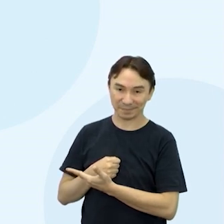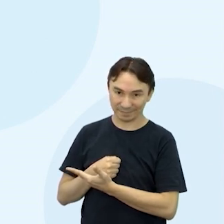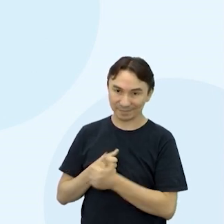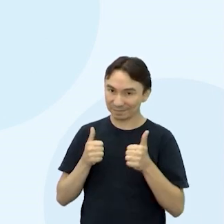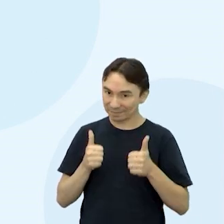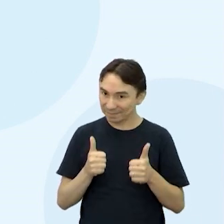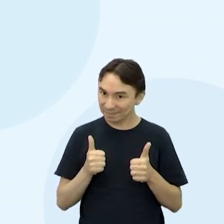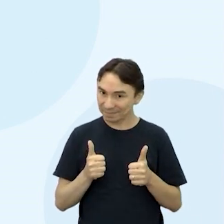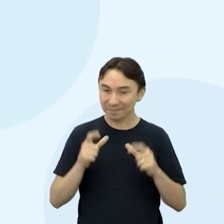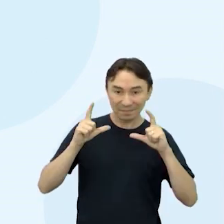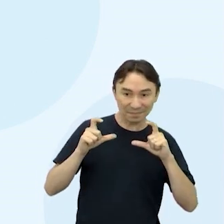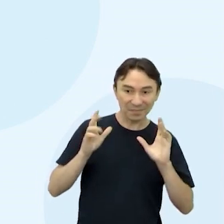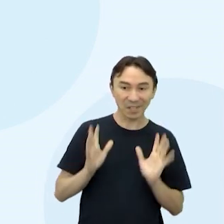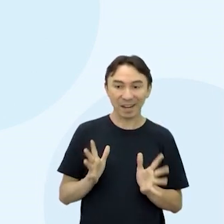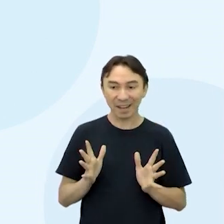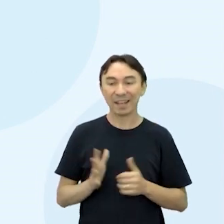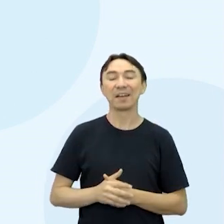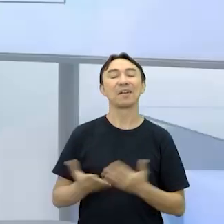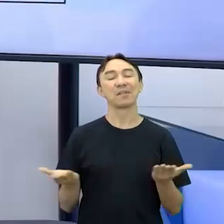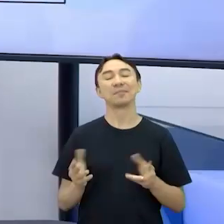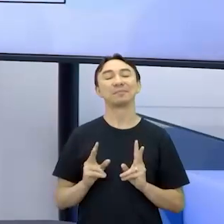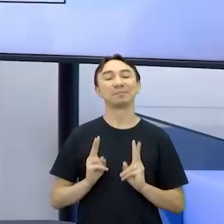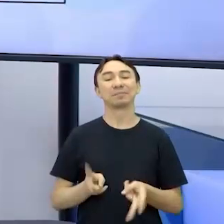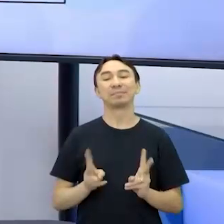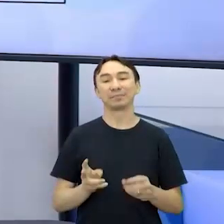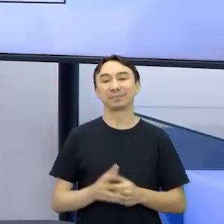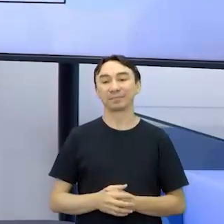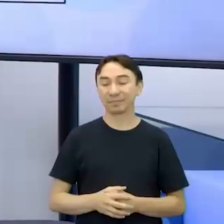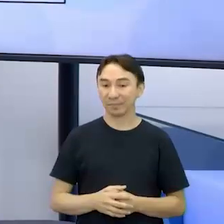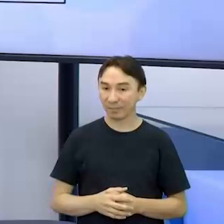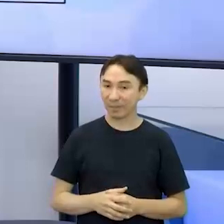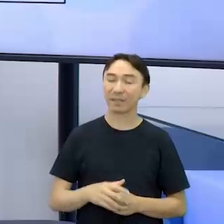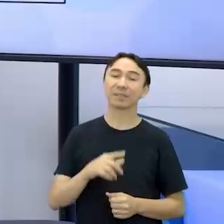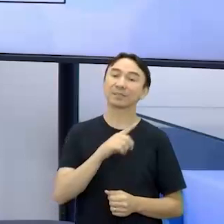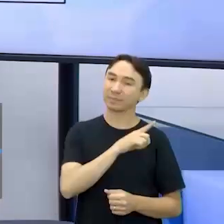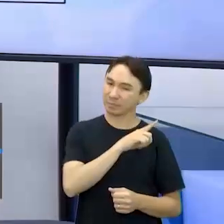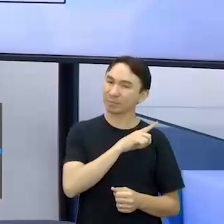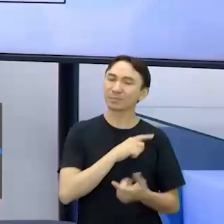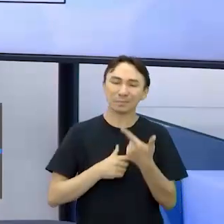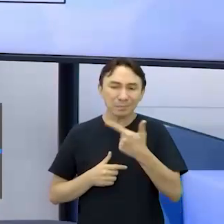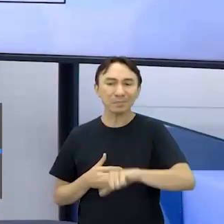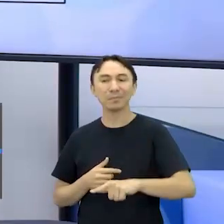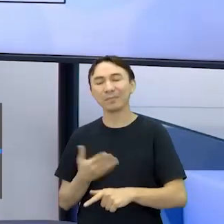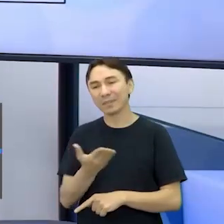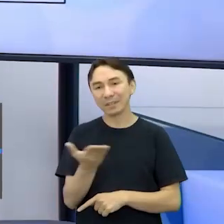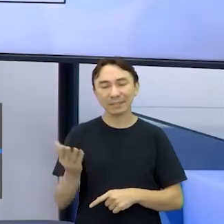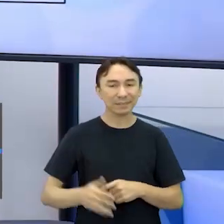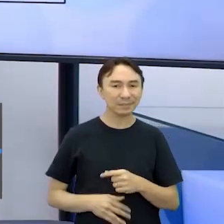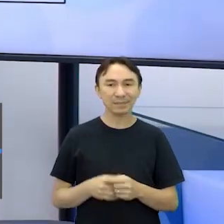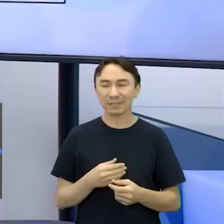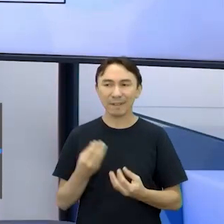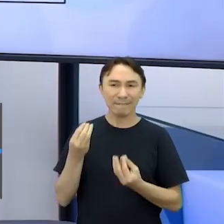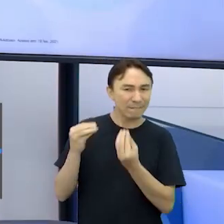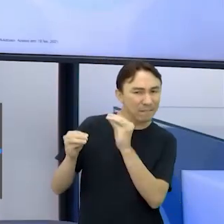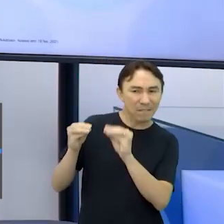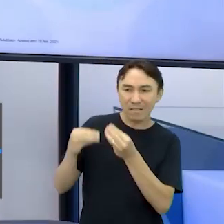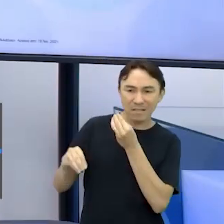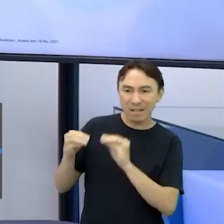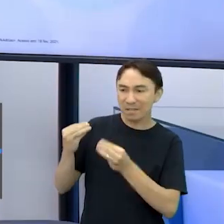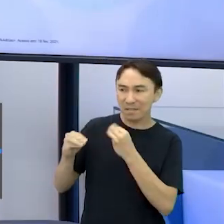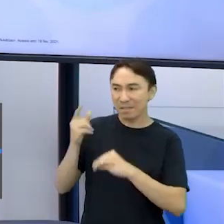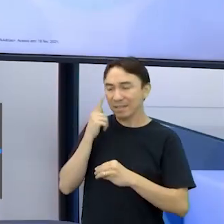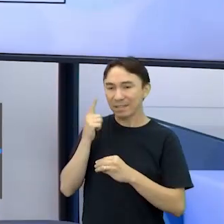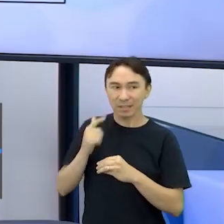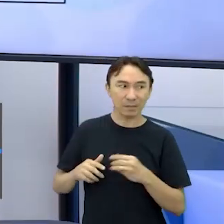Voltou? Printou? Então, seguimos adiante. Colocando recursos para você trabalhar, tá? Estamos nos enchendo de recursos,